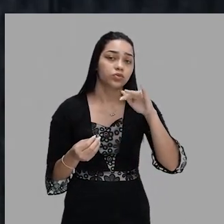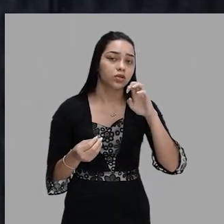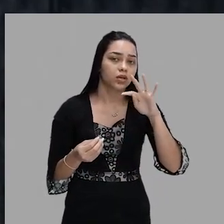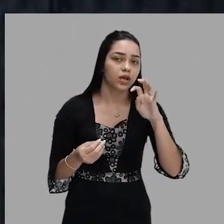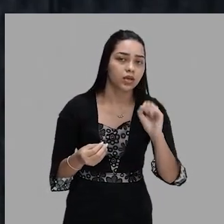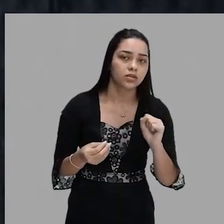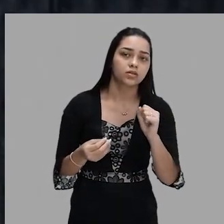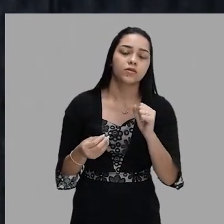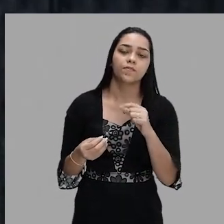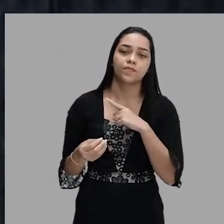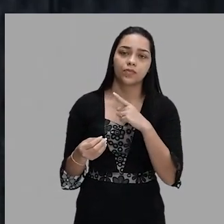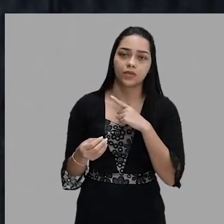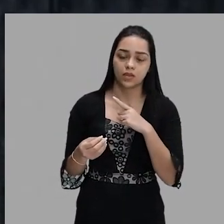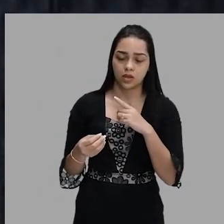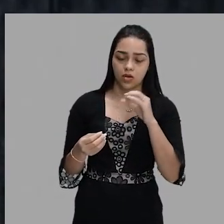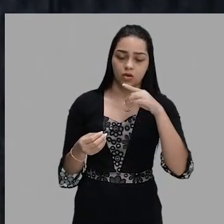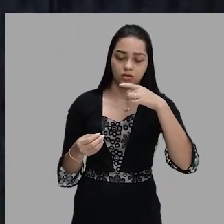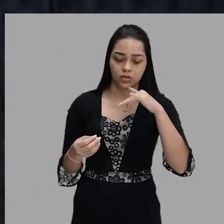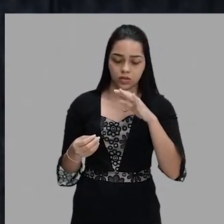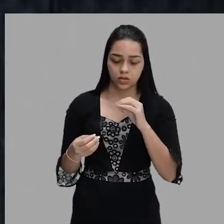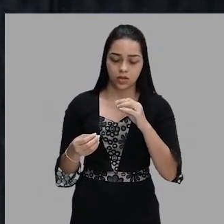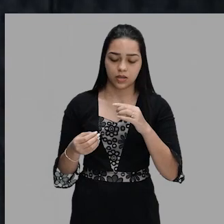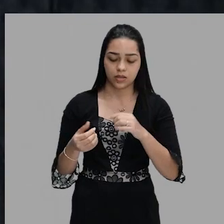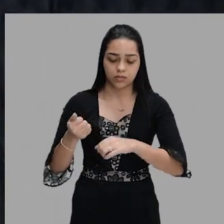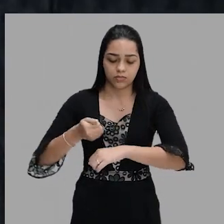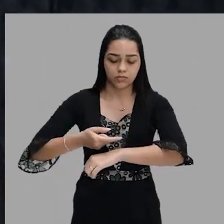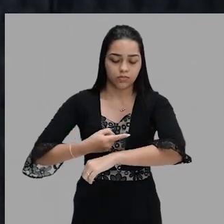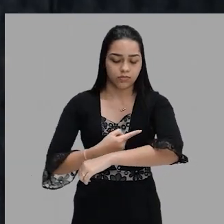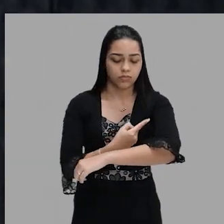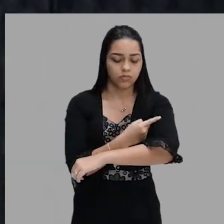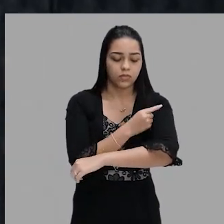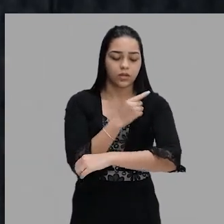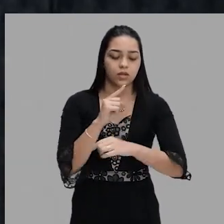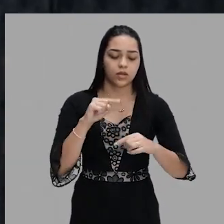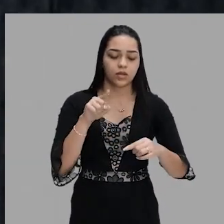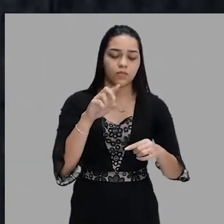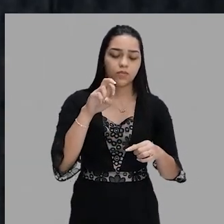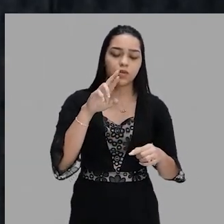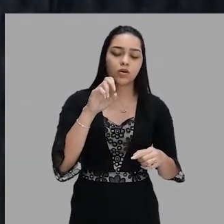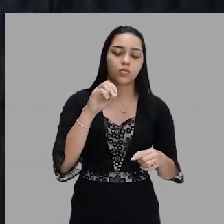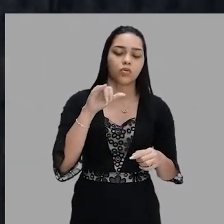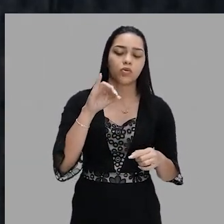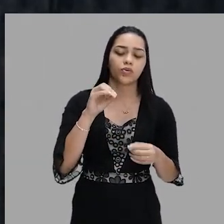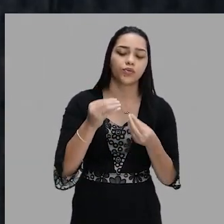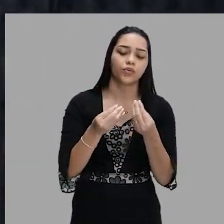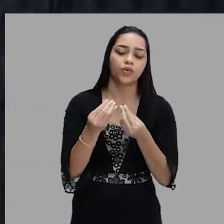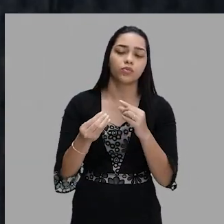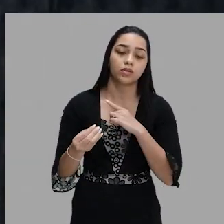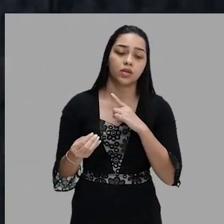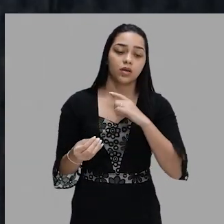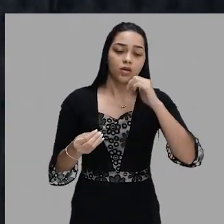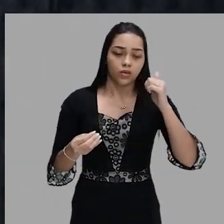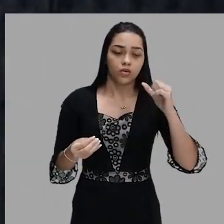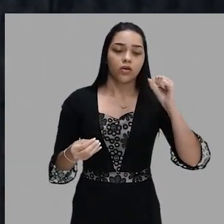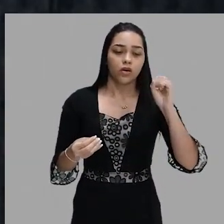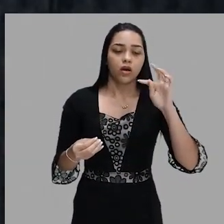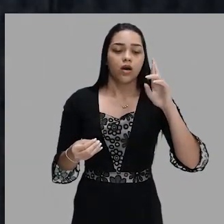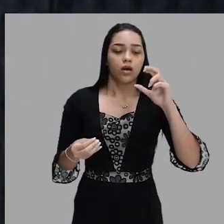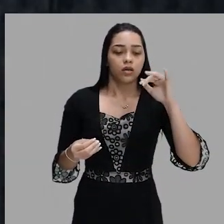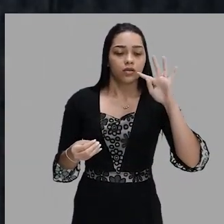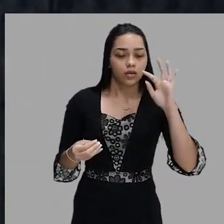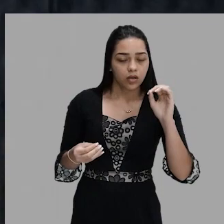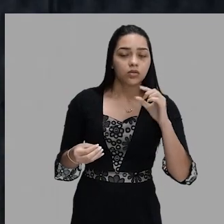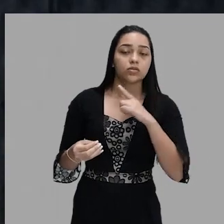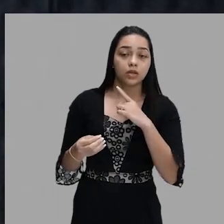oxigênio, sai da corrente sanguínea e passa para os nossos neurônios? Aí nós temos os astrócitos. Ele tem essa